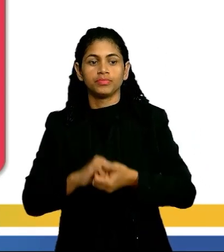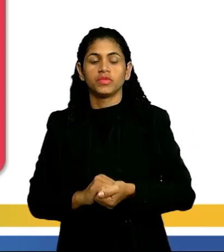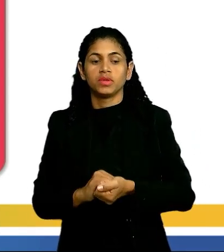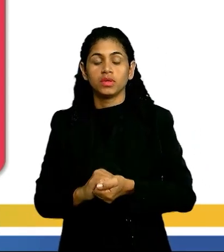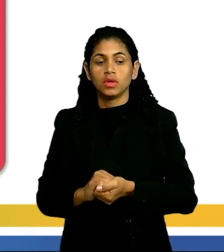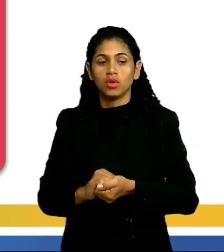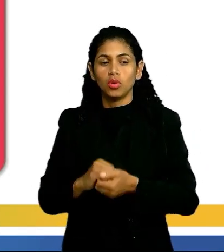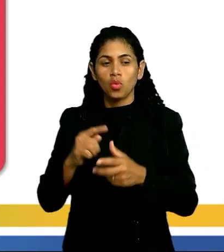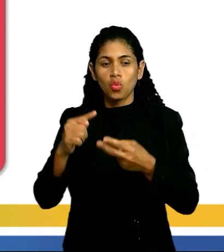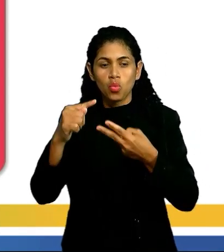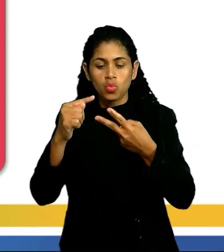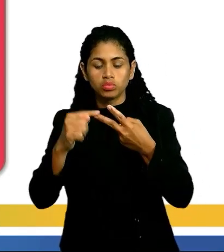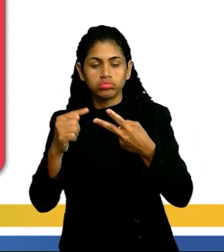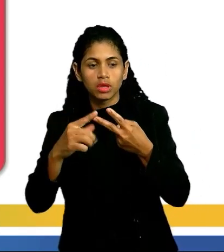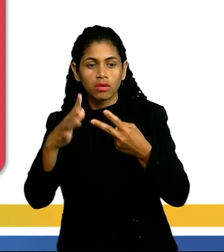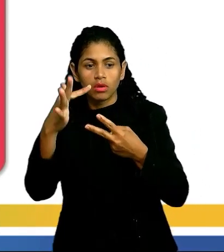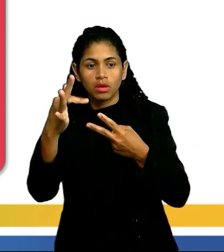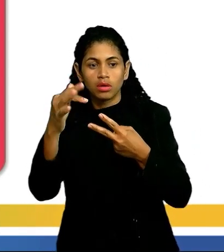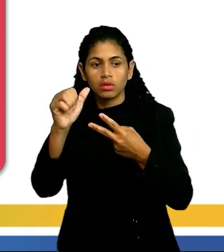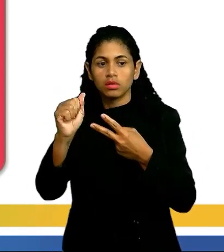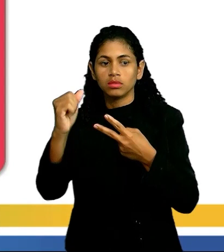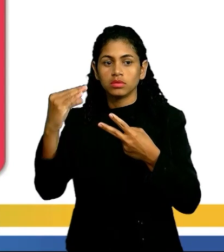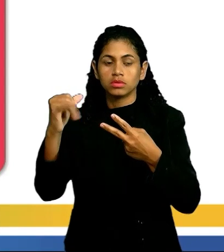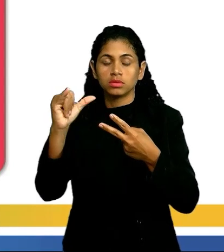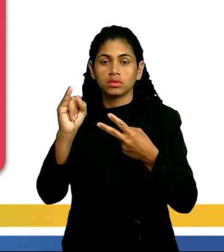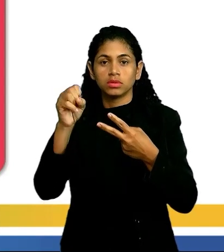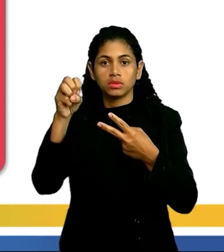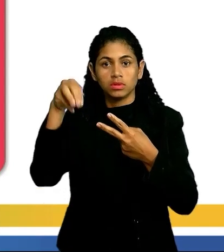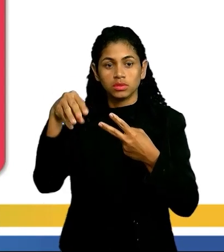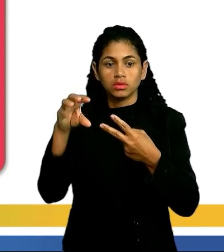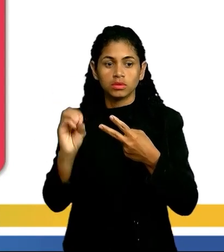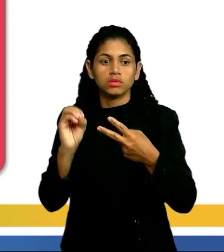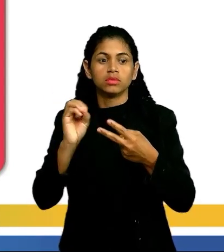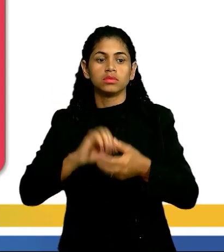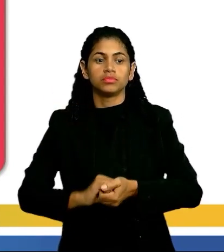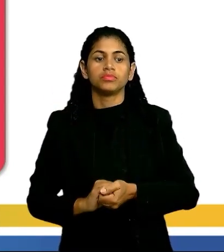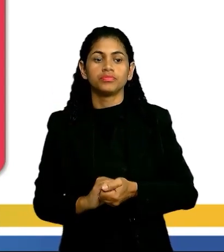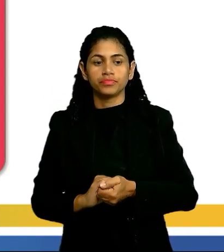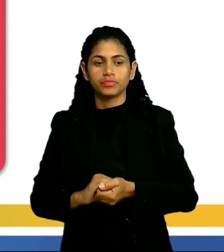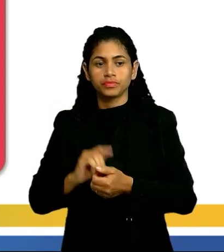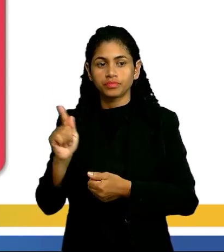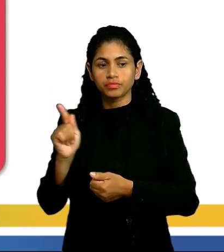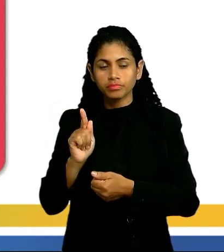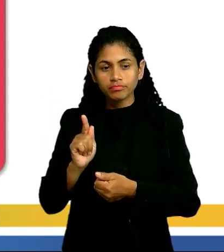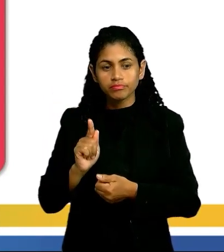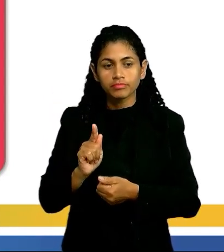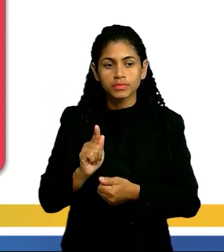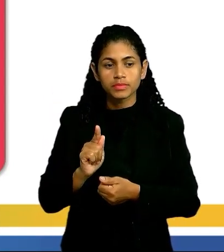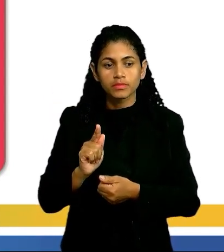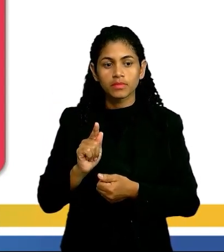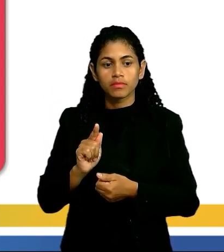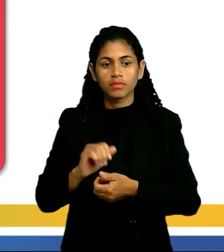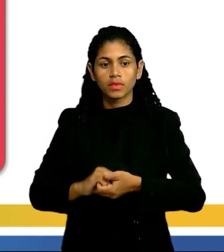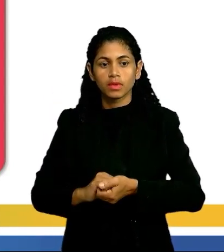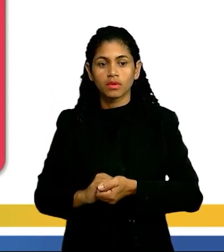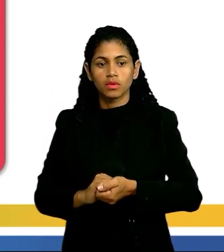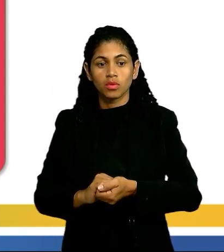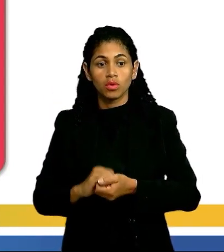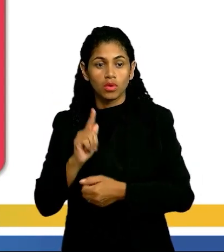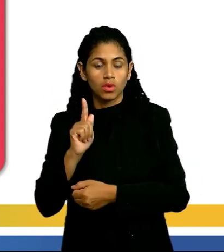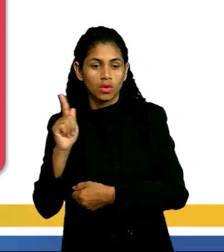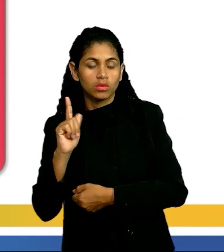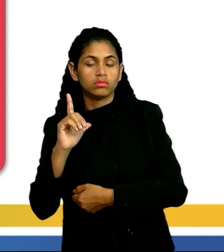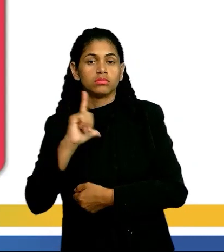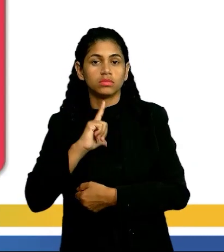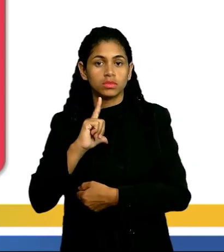italiano, né, com o seu líder Benito Mussolini. Na União Soviética, né, que não é capitalista como os demais,